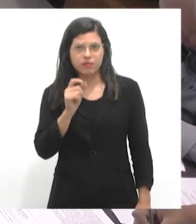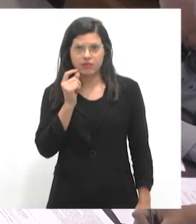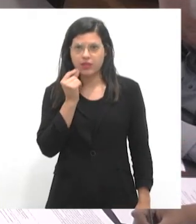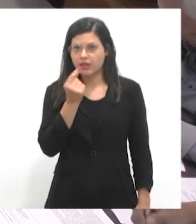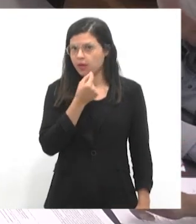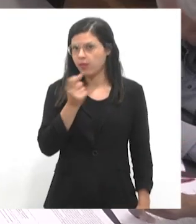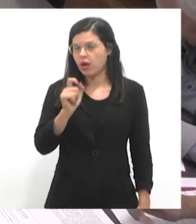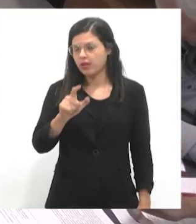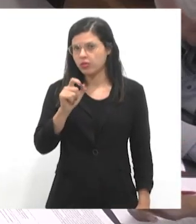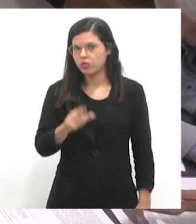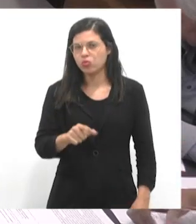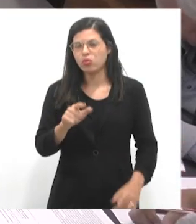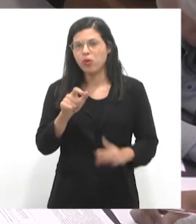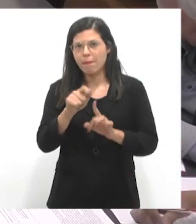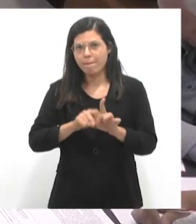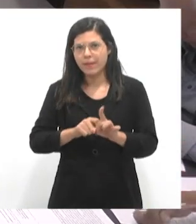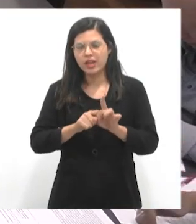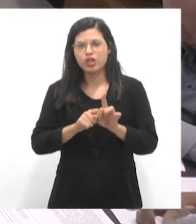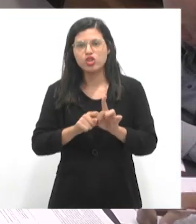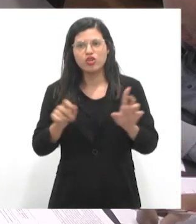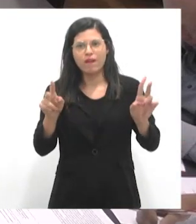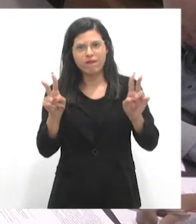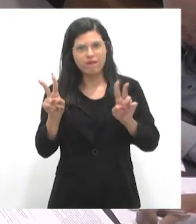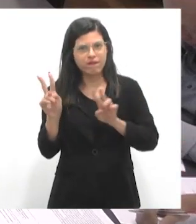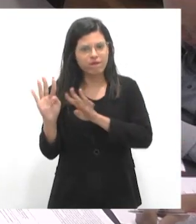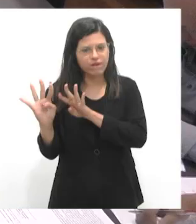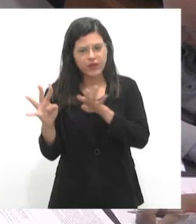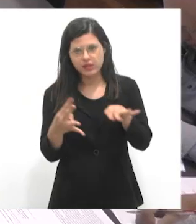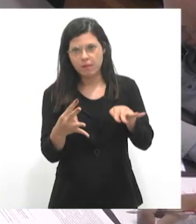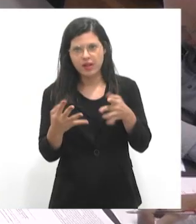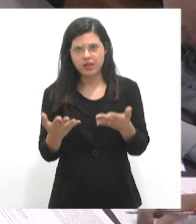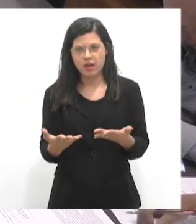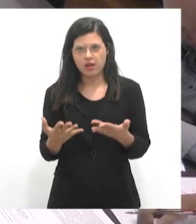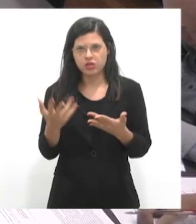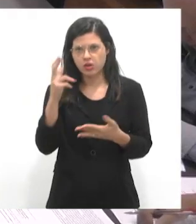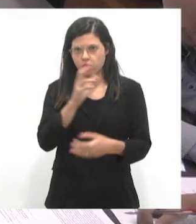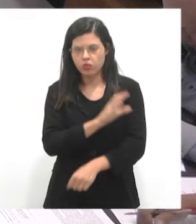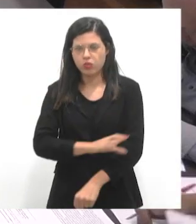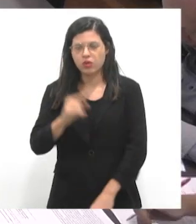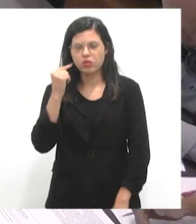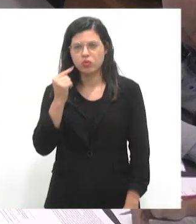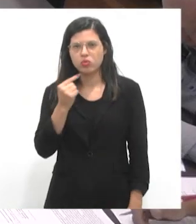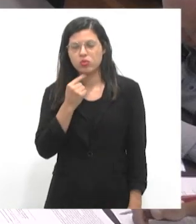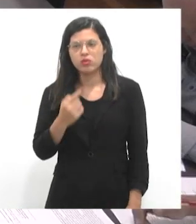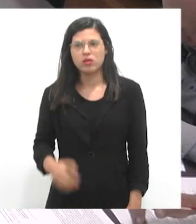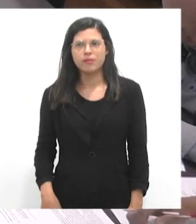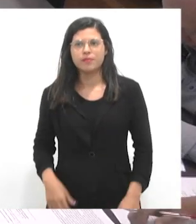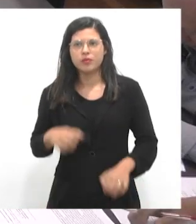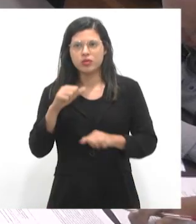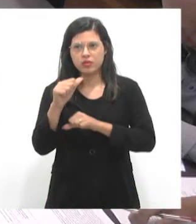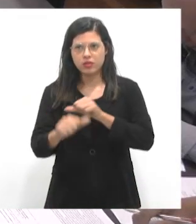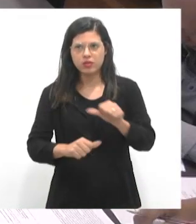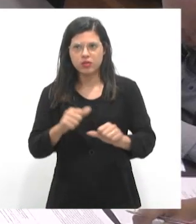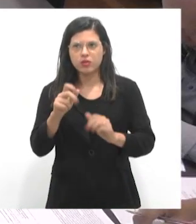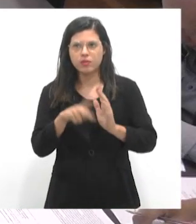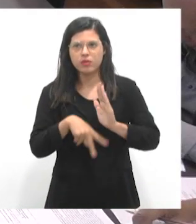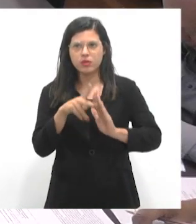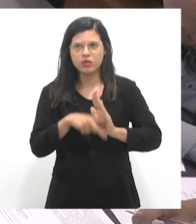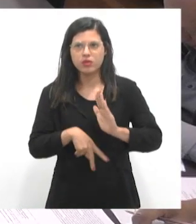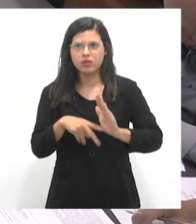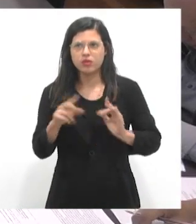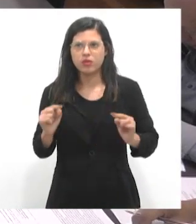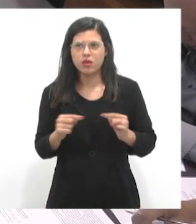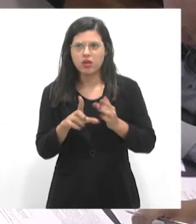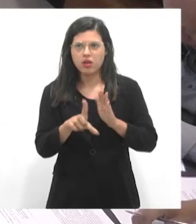Então já tem um mês de visibilidade. Então a gente transformou o projeto, dando pela legalidade com emendas, em um